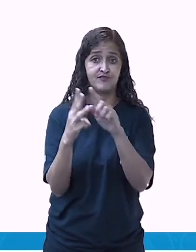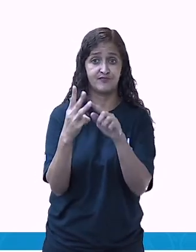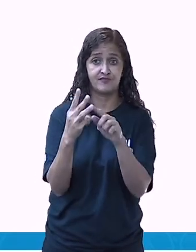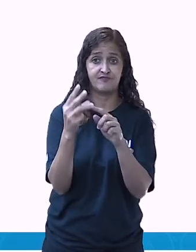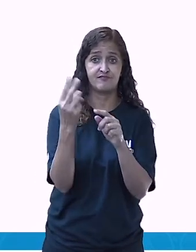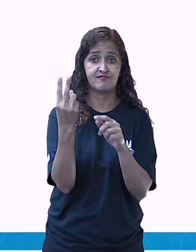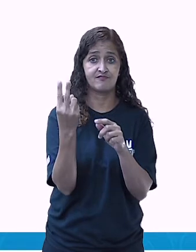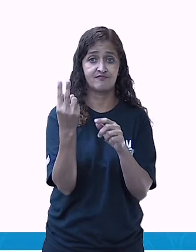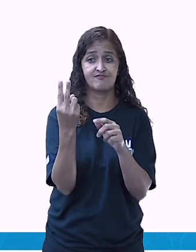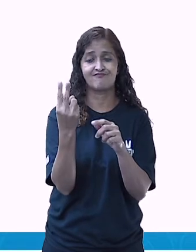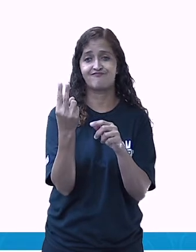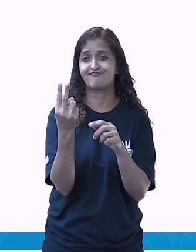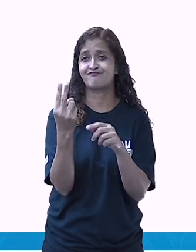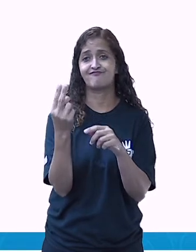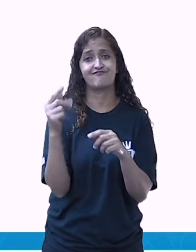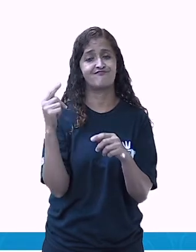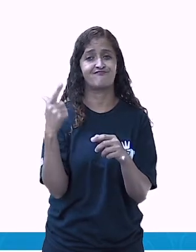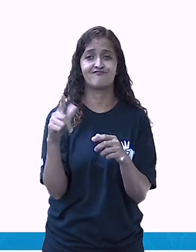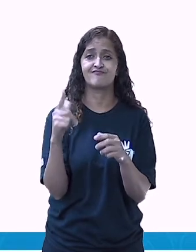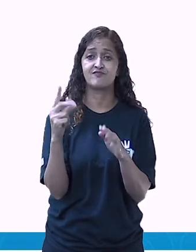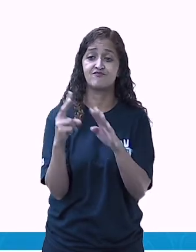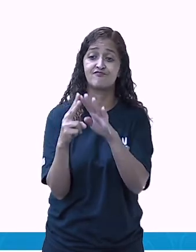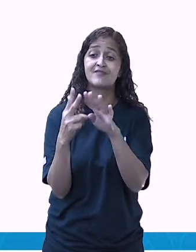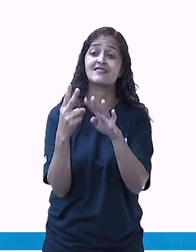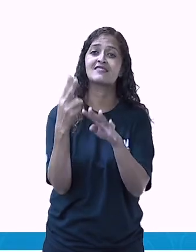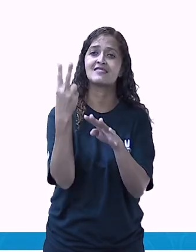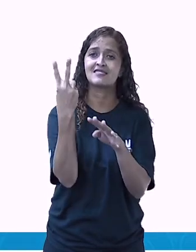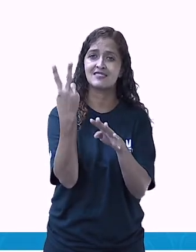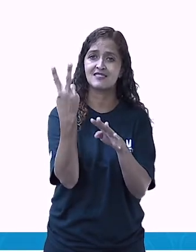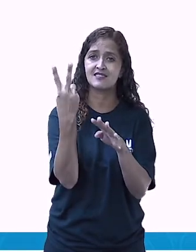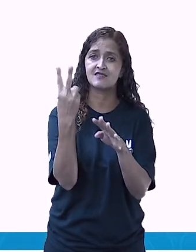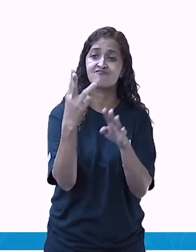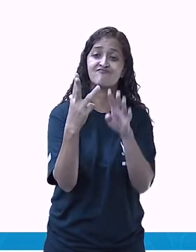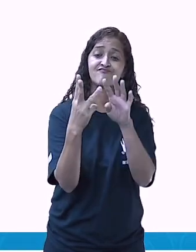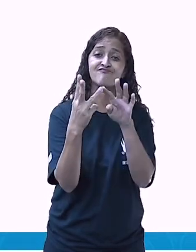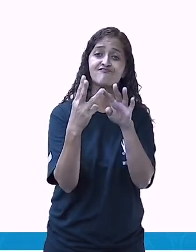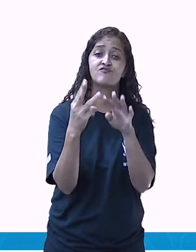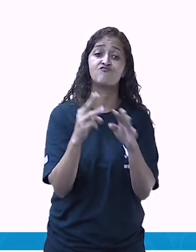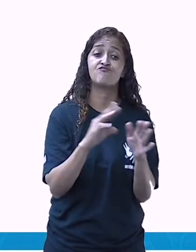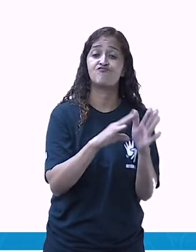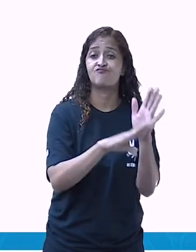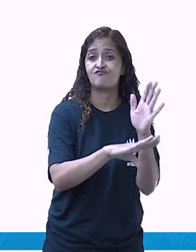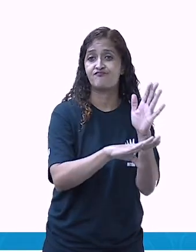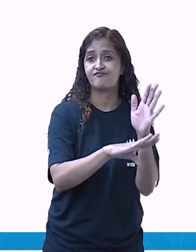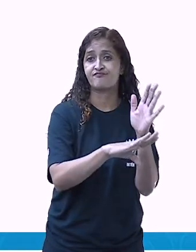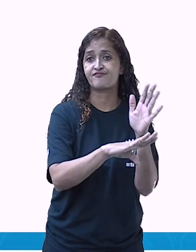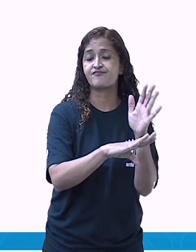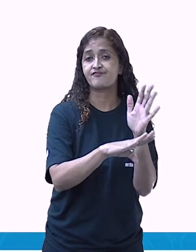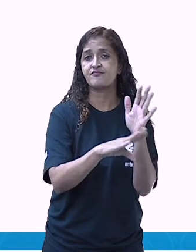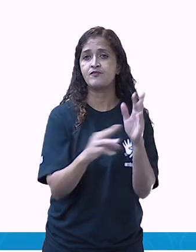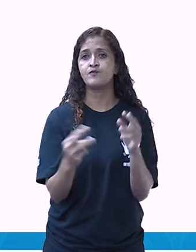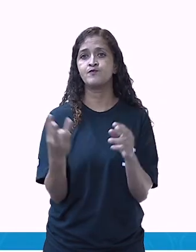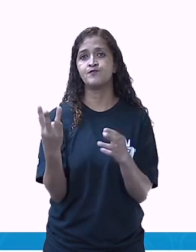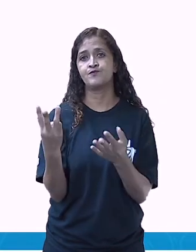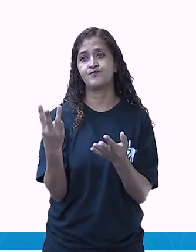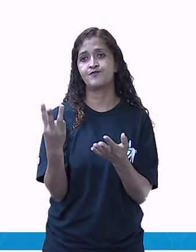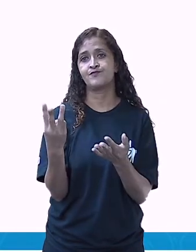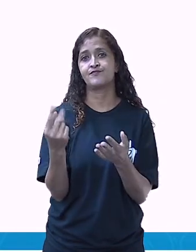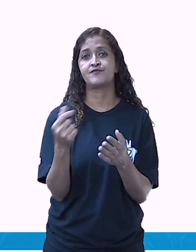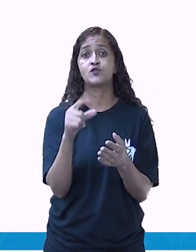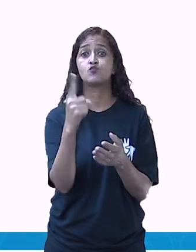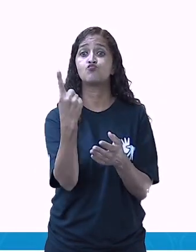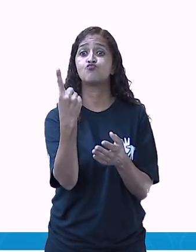é. Então, não formou par, aquele ali. Aquele ali sobrou, não é isso? Eu não consigo fazer par com